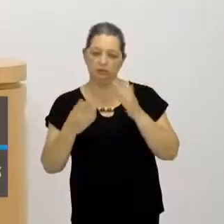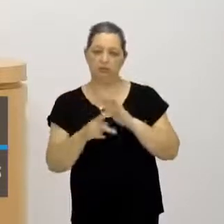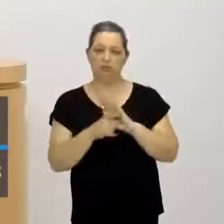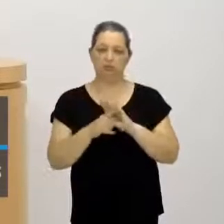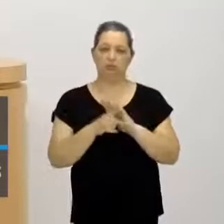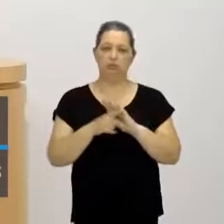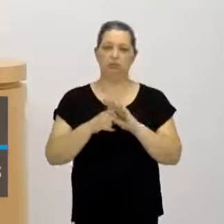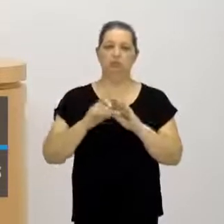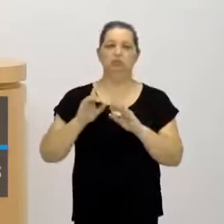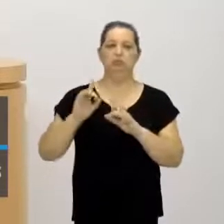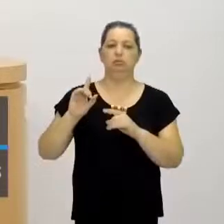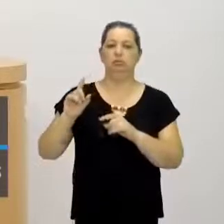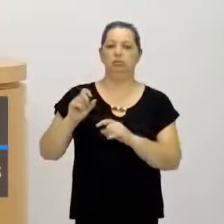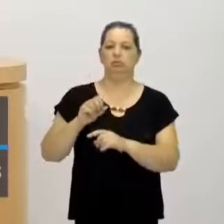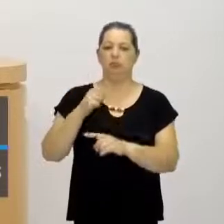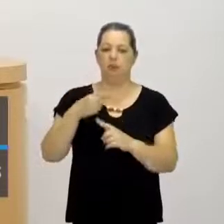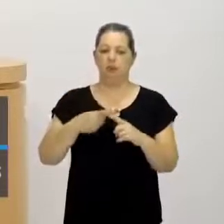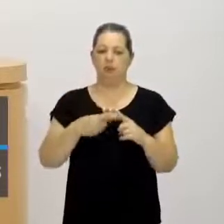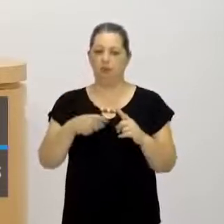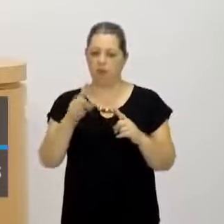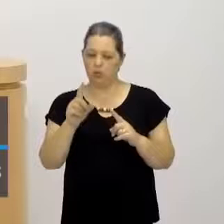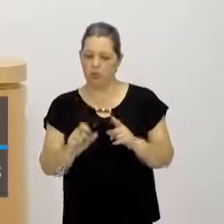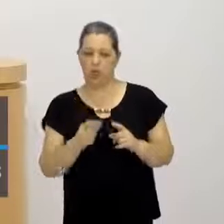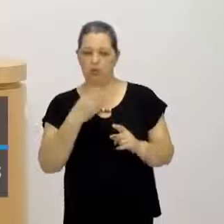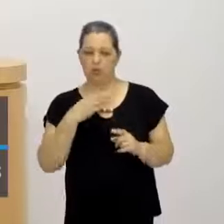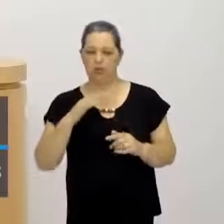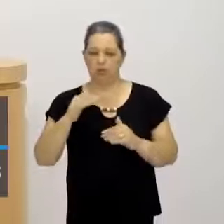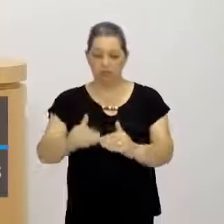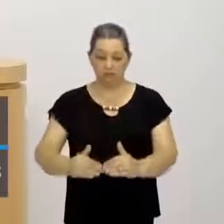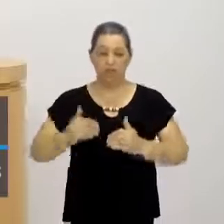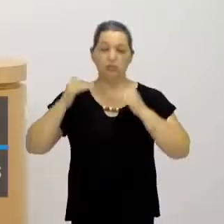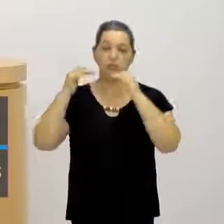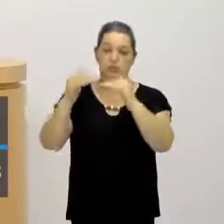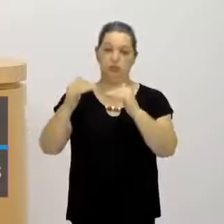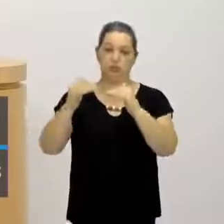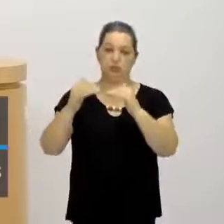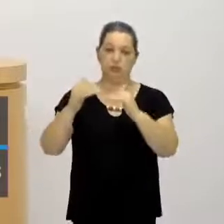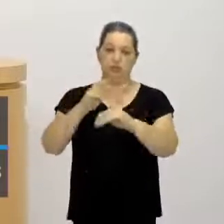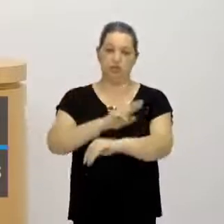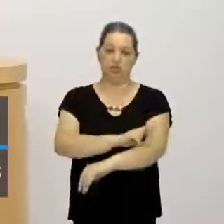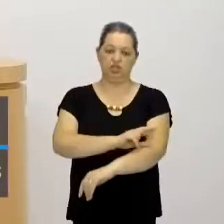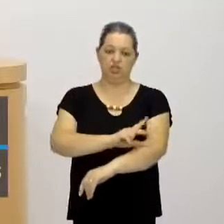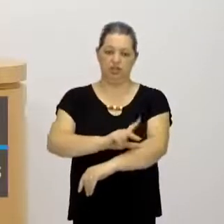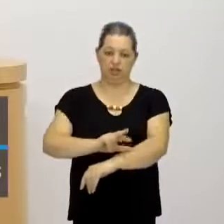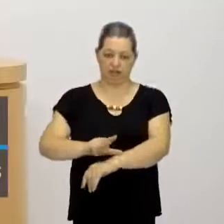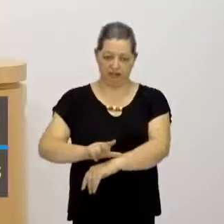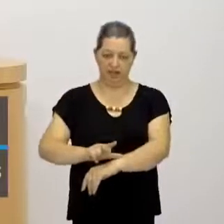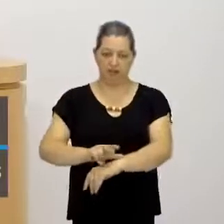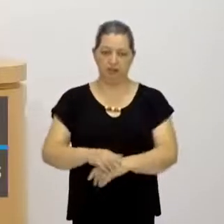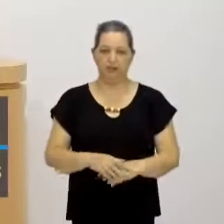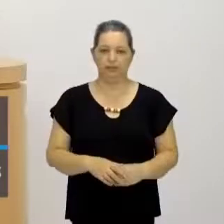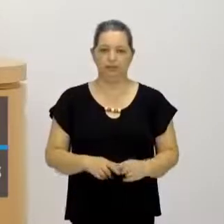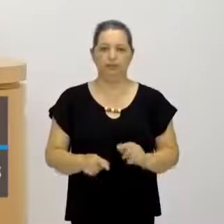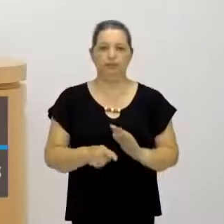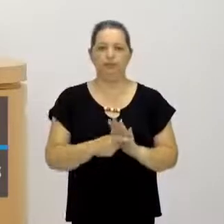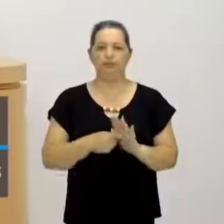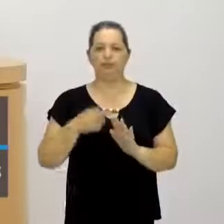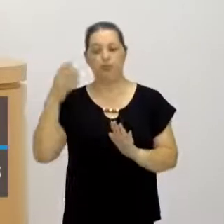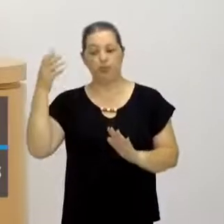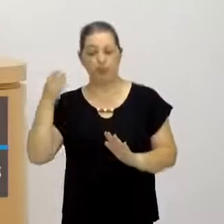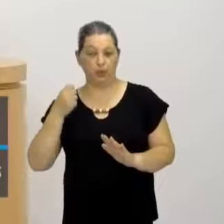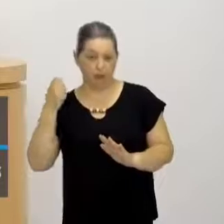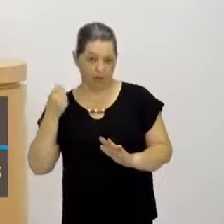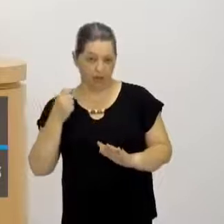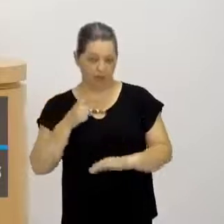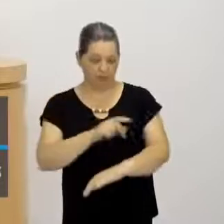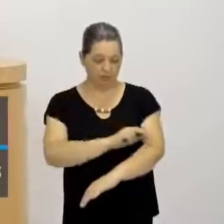do darwinismo social, era essa superioridade racial que, de uma forma pseudo, vinha desse branco. E é